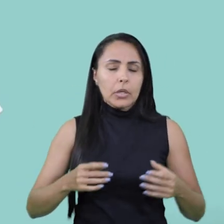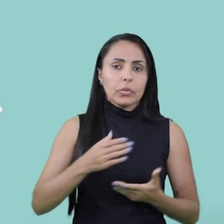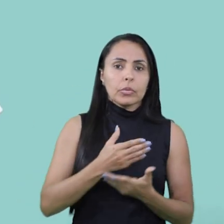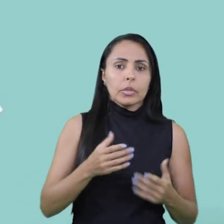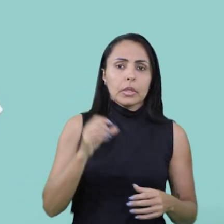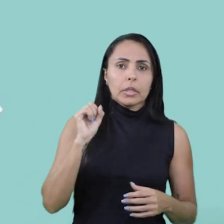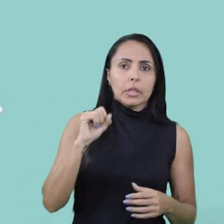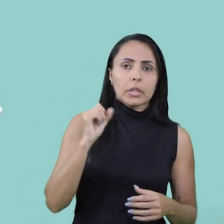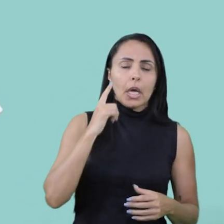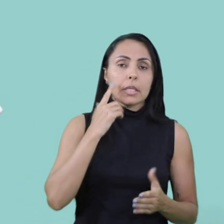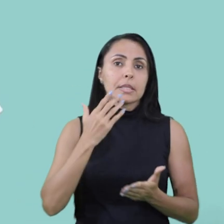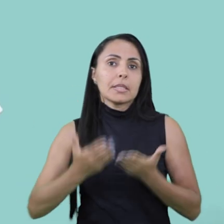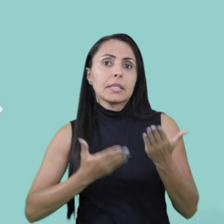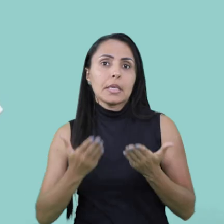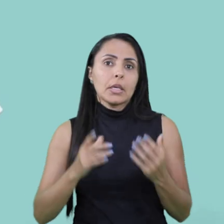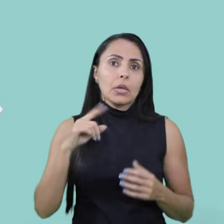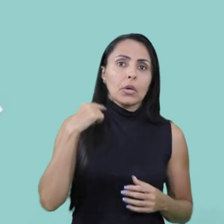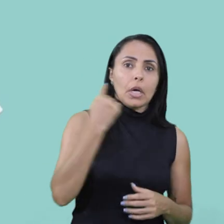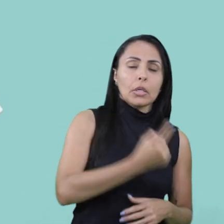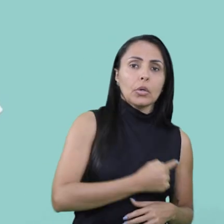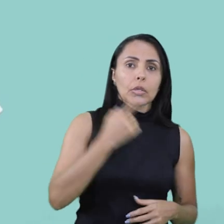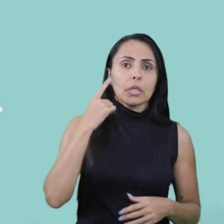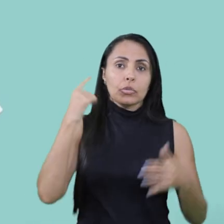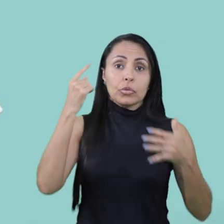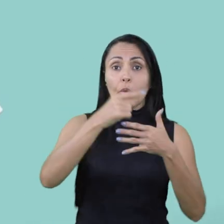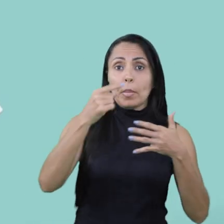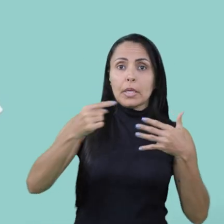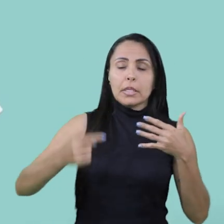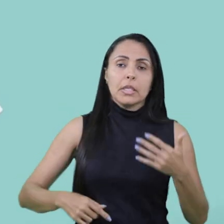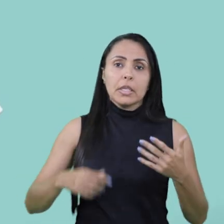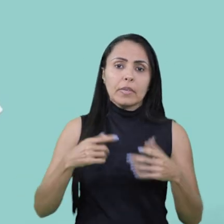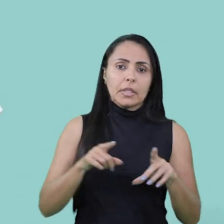correto, atendendo a nossas normativas,